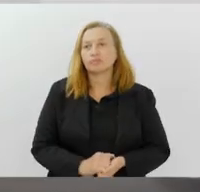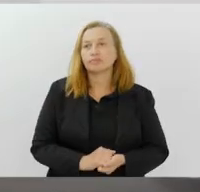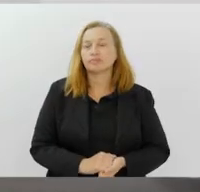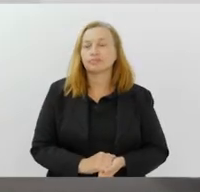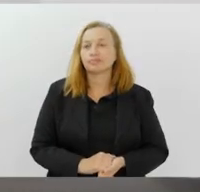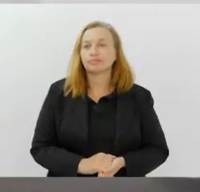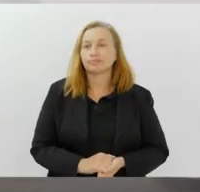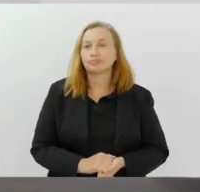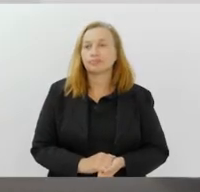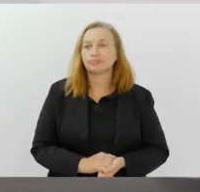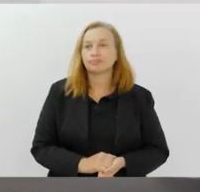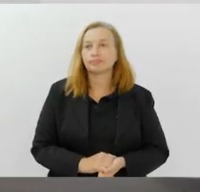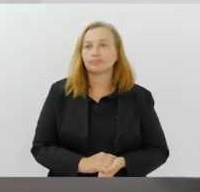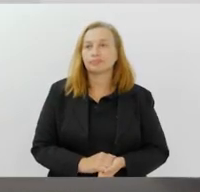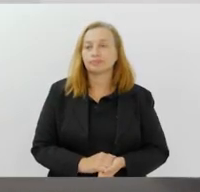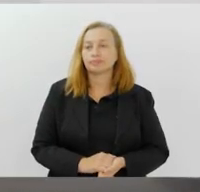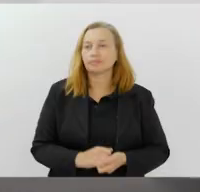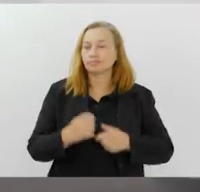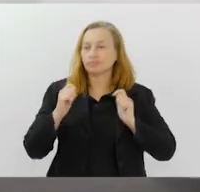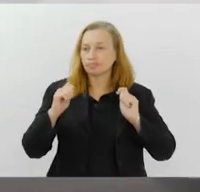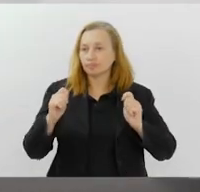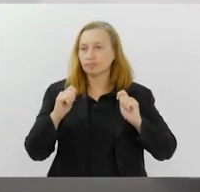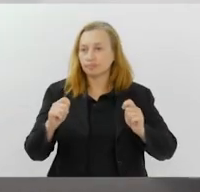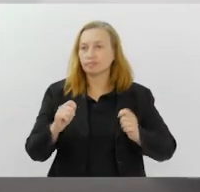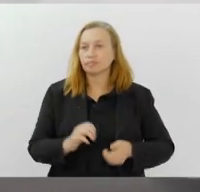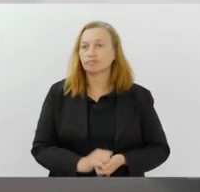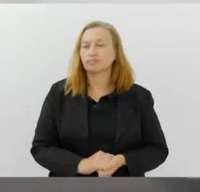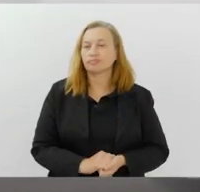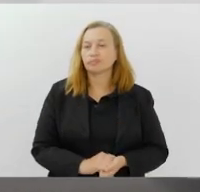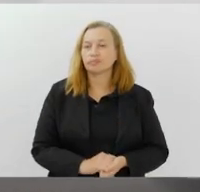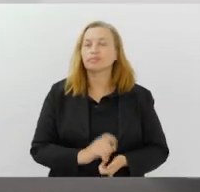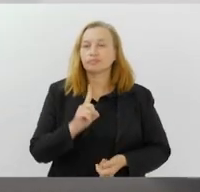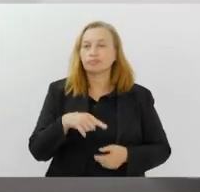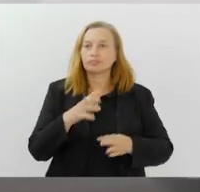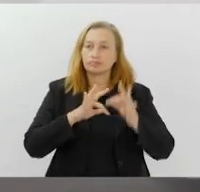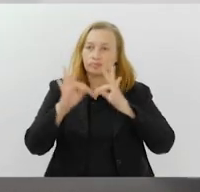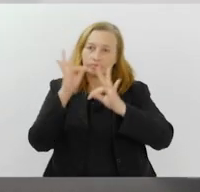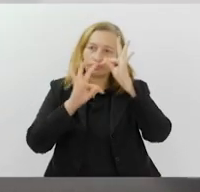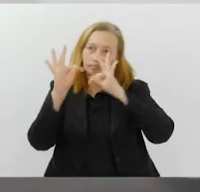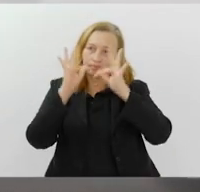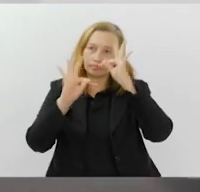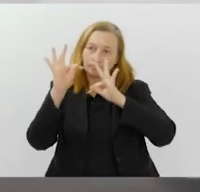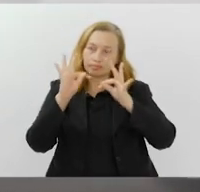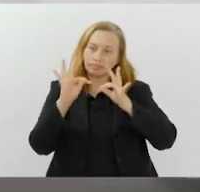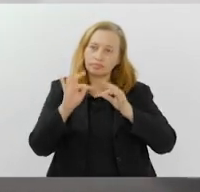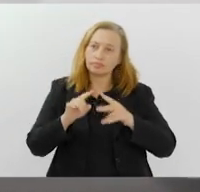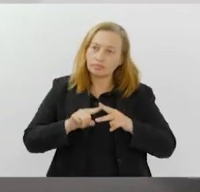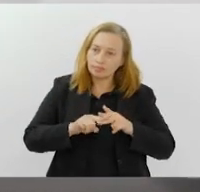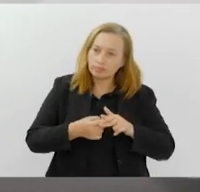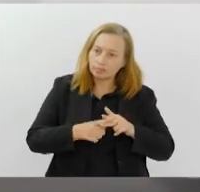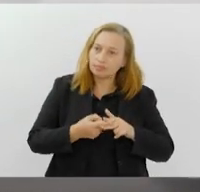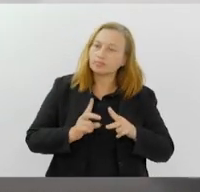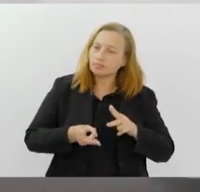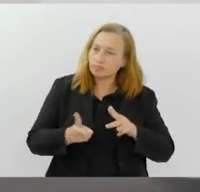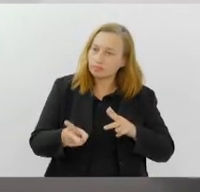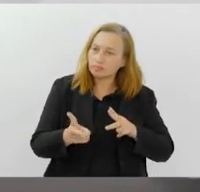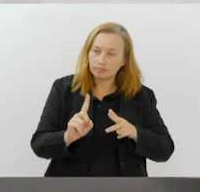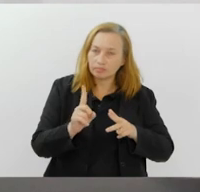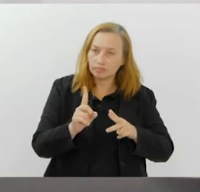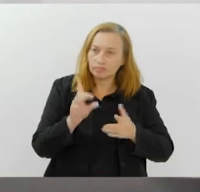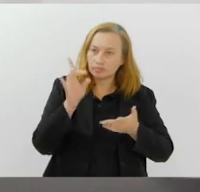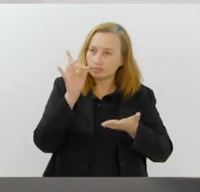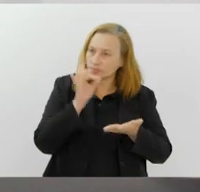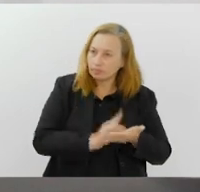nossa posição militante é pelo banimento porque é uma tecnologia ainda em aperfeiçoamento Ela não é uma